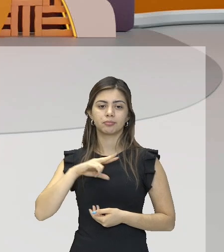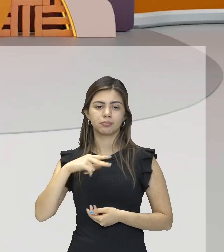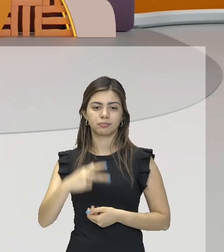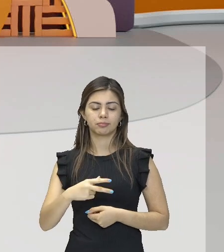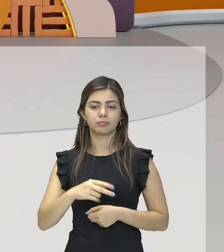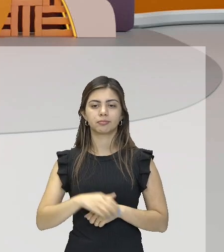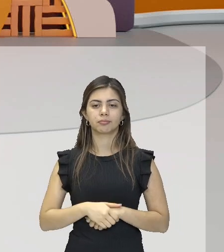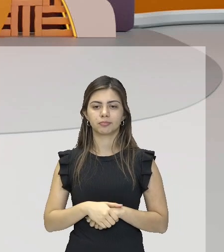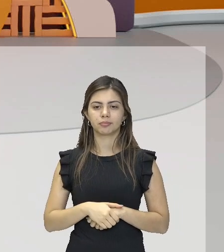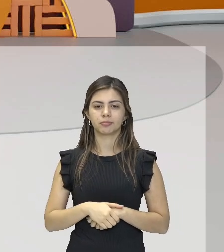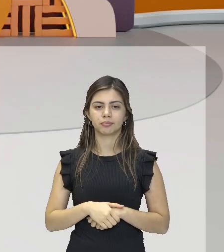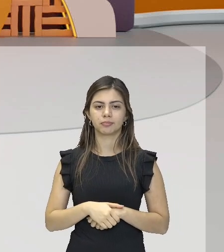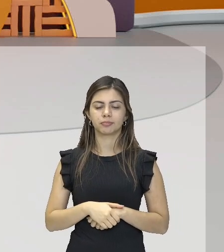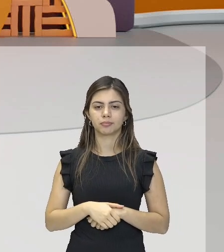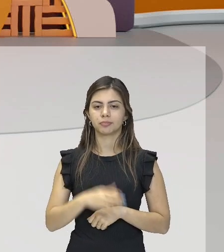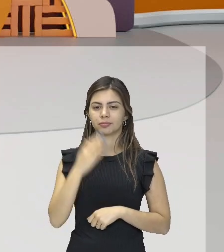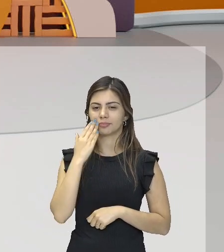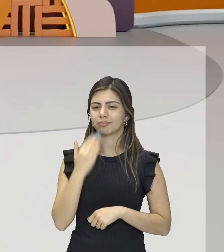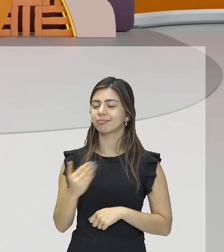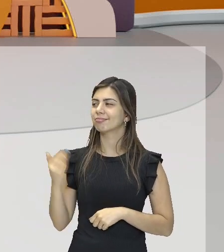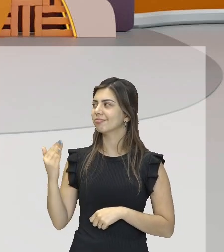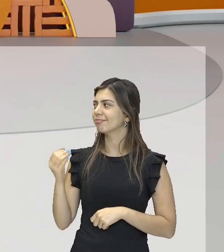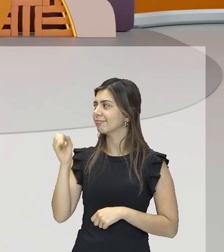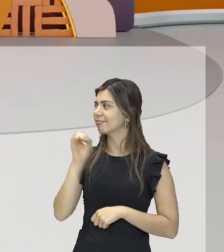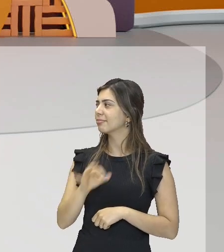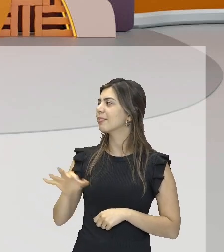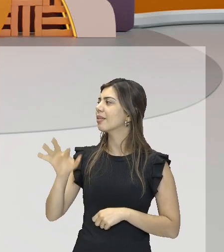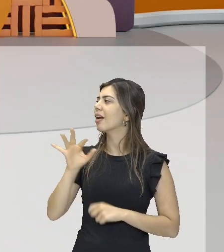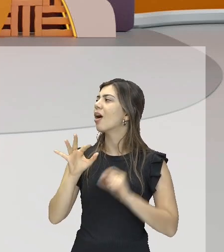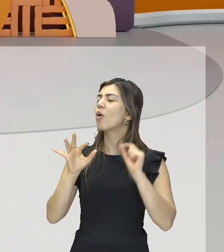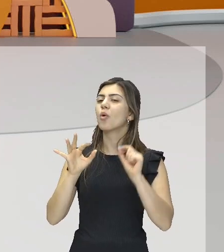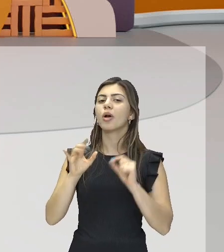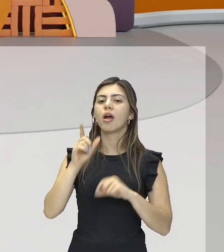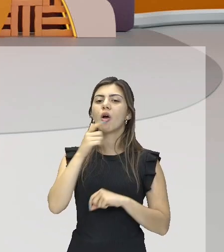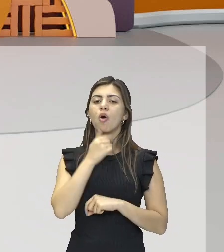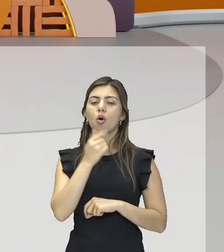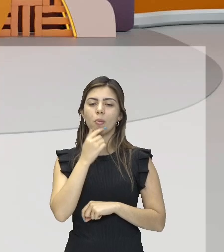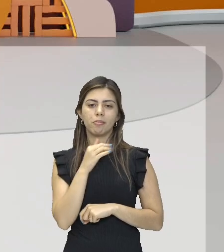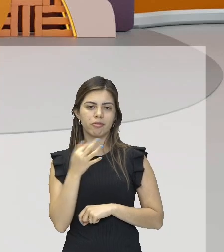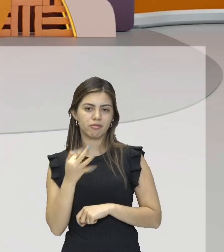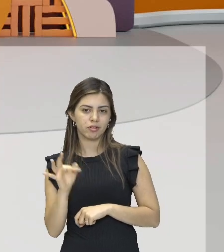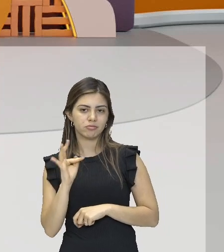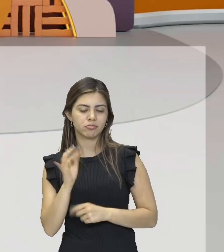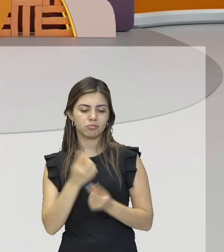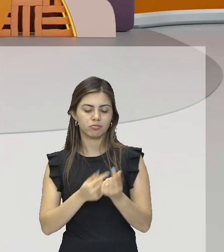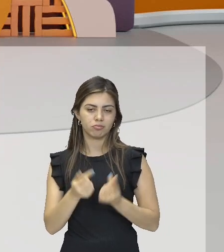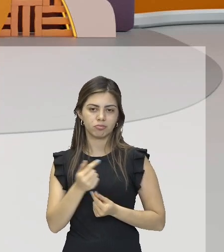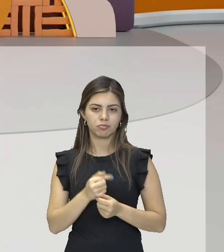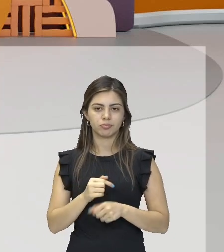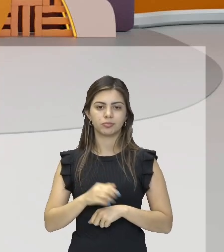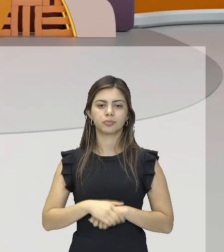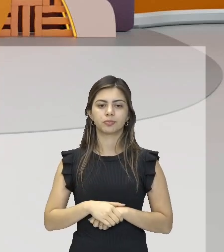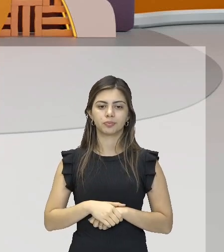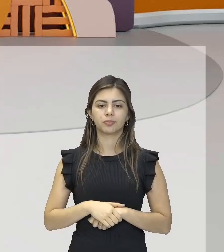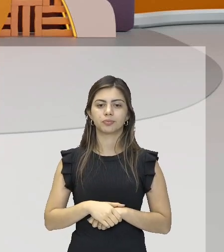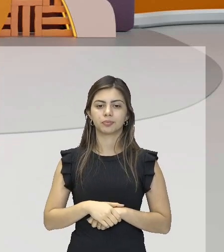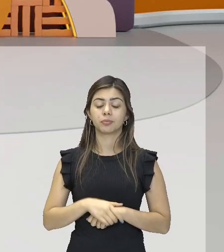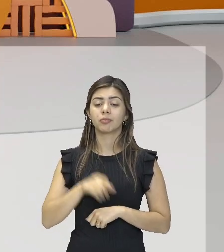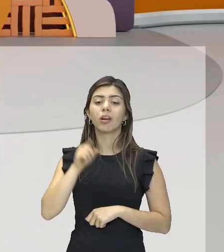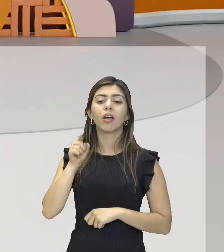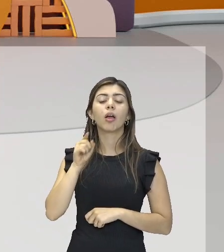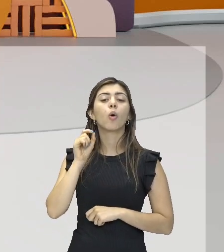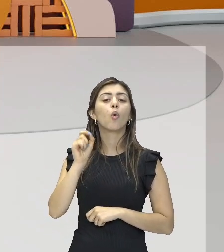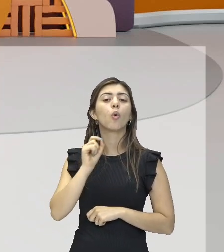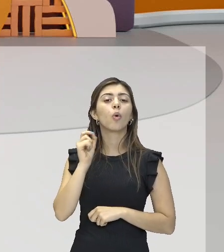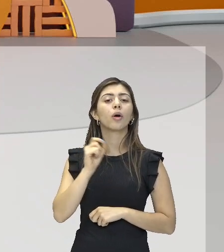vão observar a imagem, né, de um francês economista que é o Colbert. E ele vai